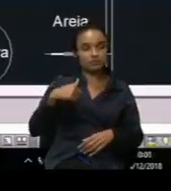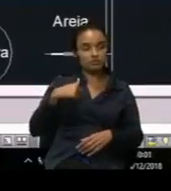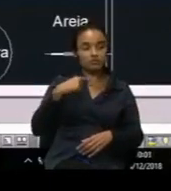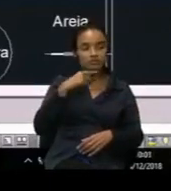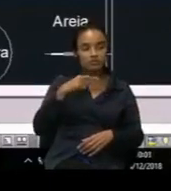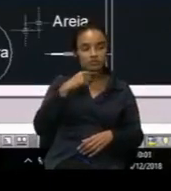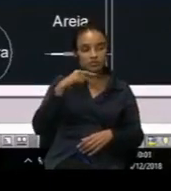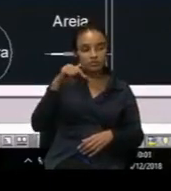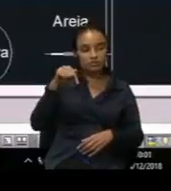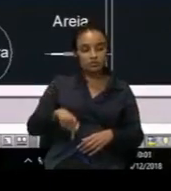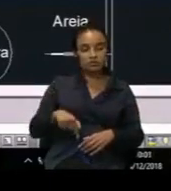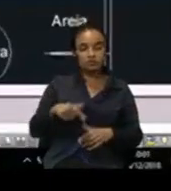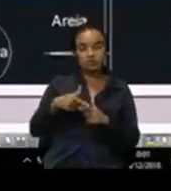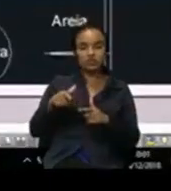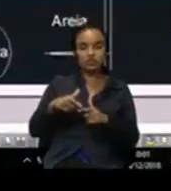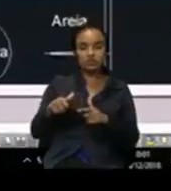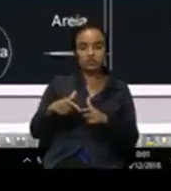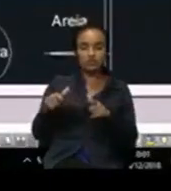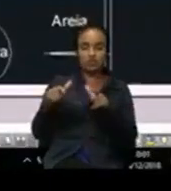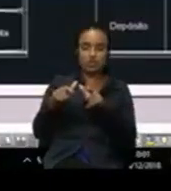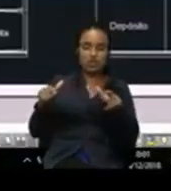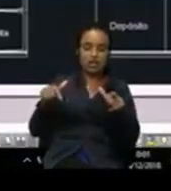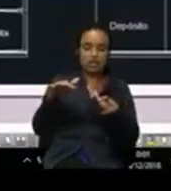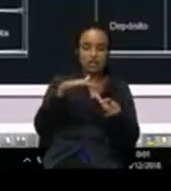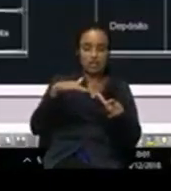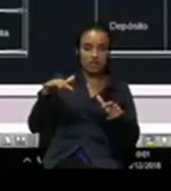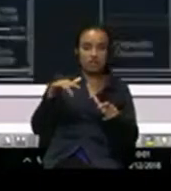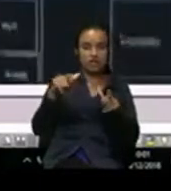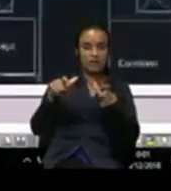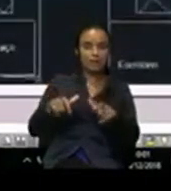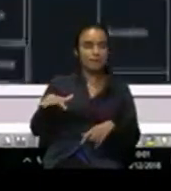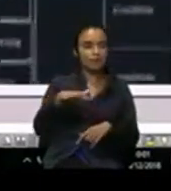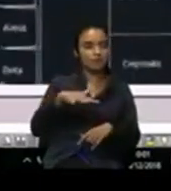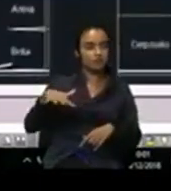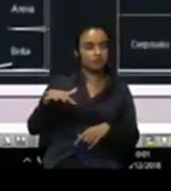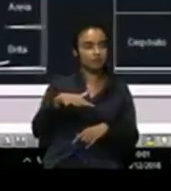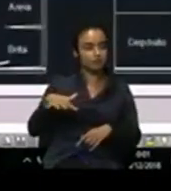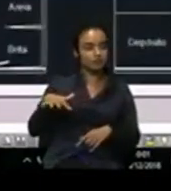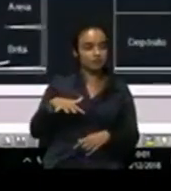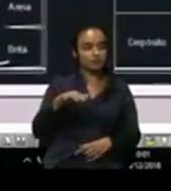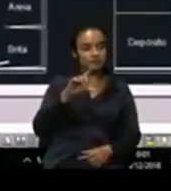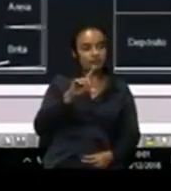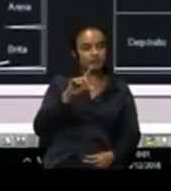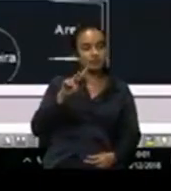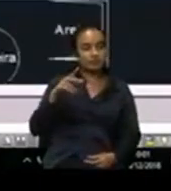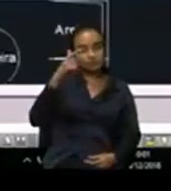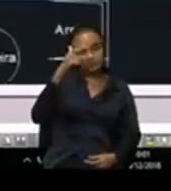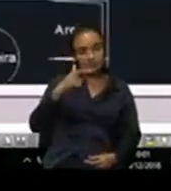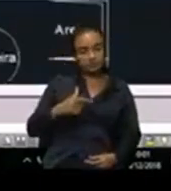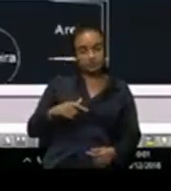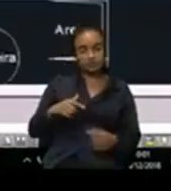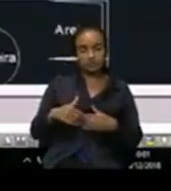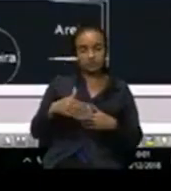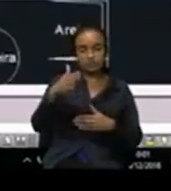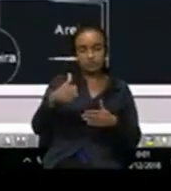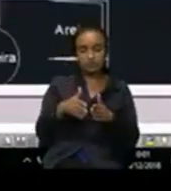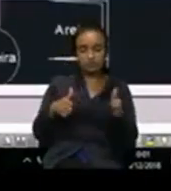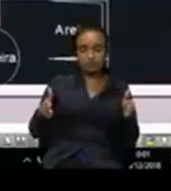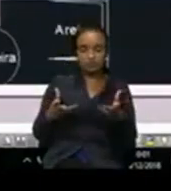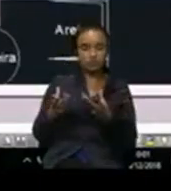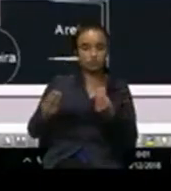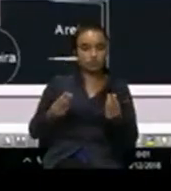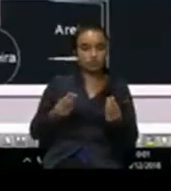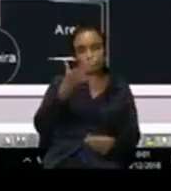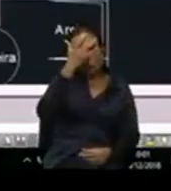gente vai ter um problema de espaço nessa nossa obra, tá? Sem contar que uma obra desse tamanho para 12 trabalhadores é muita coisa, né? Então, eu já coloquei